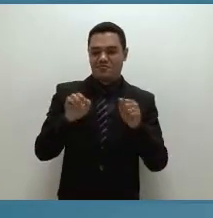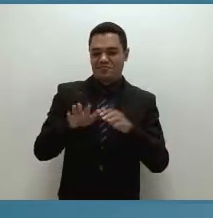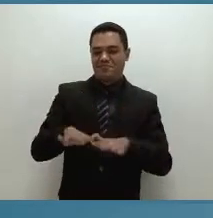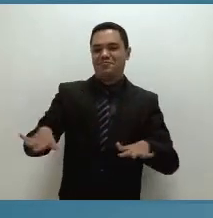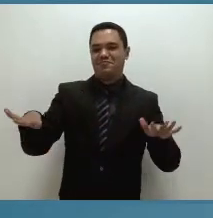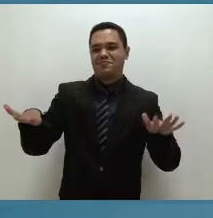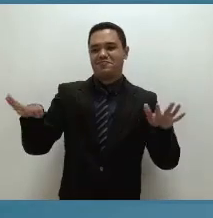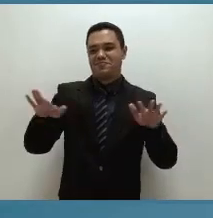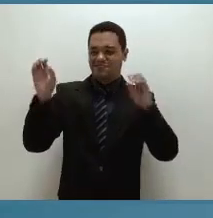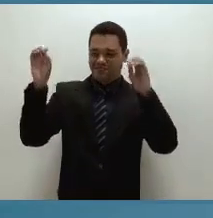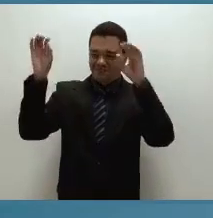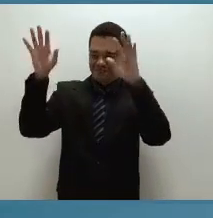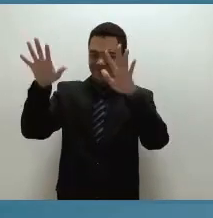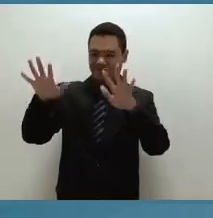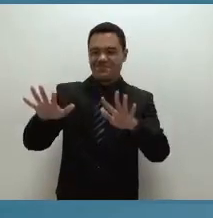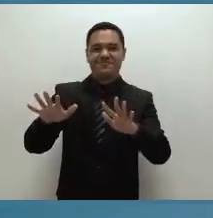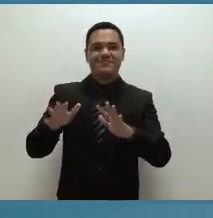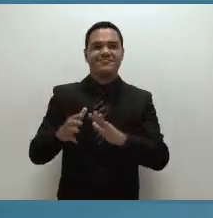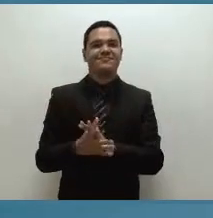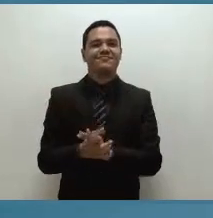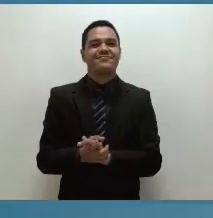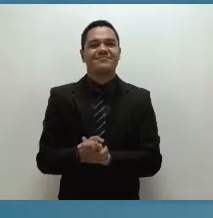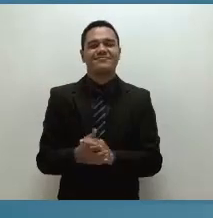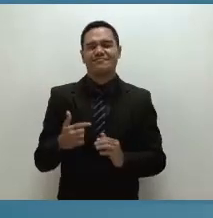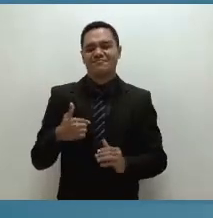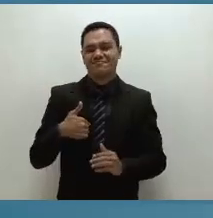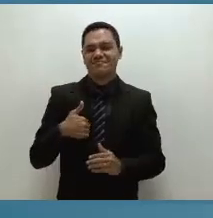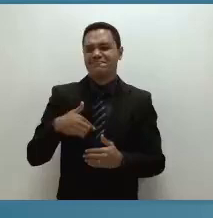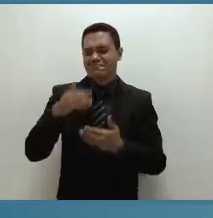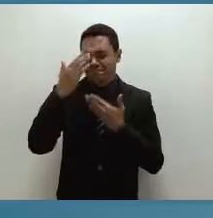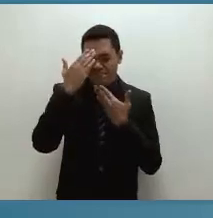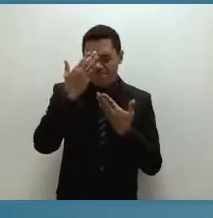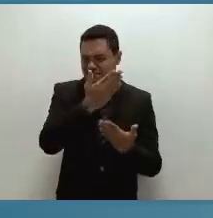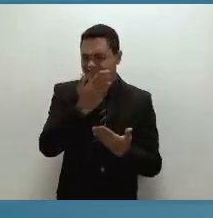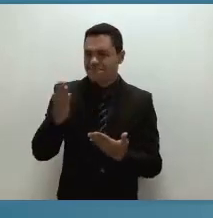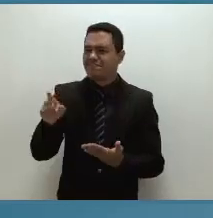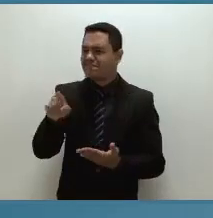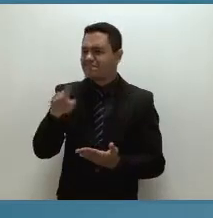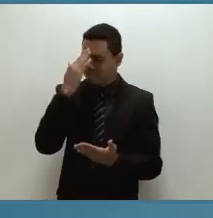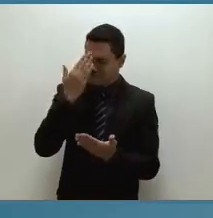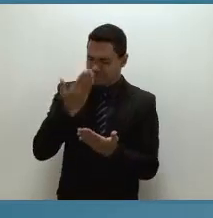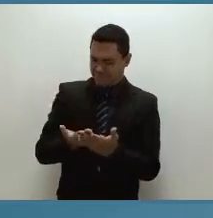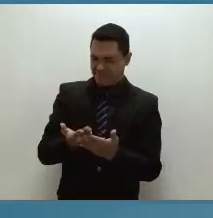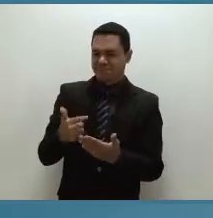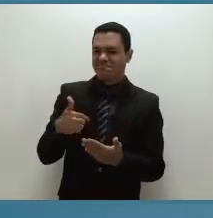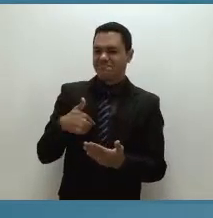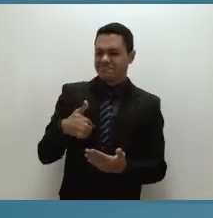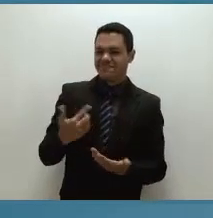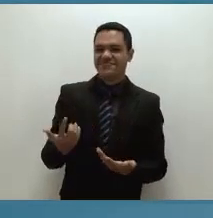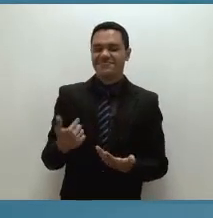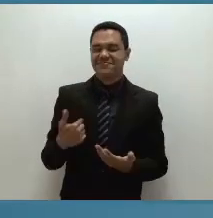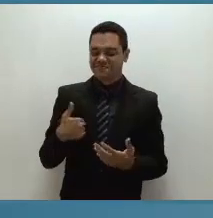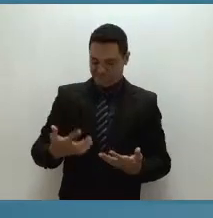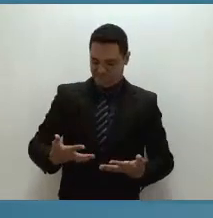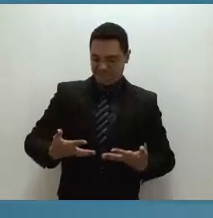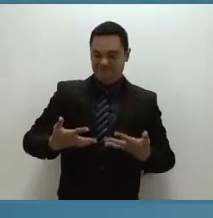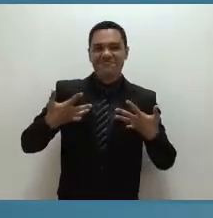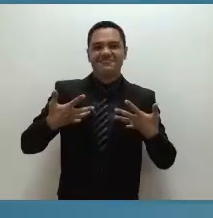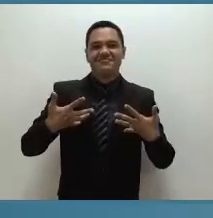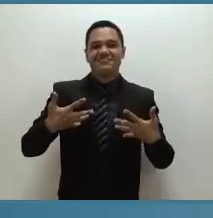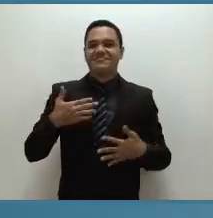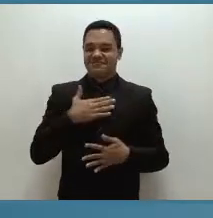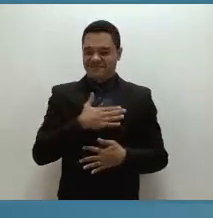vontade. Eu tenho que agradecer a confiança que foi depositada, e isso aumenta muito mais a